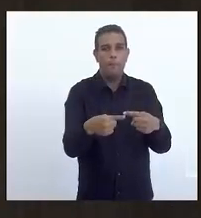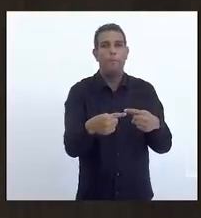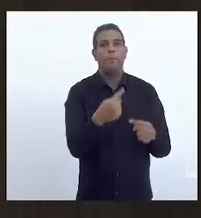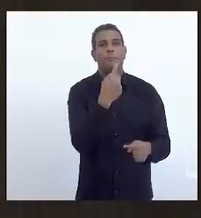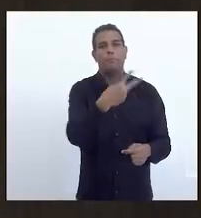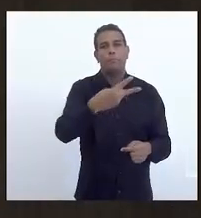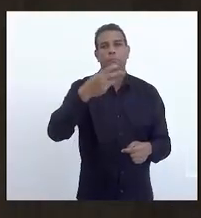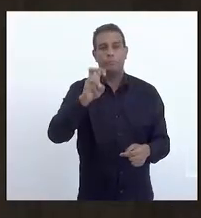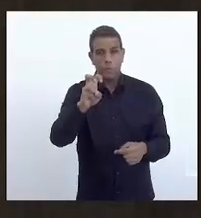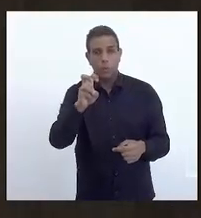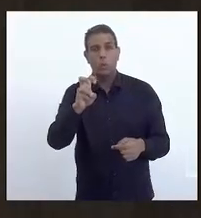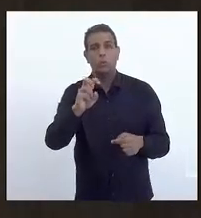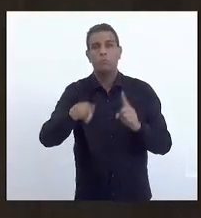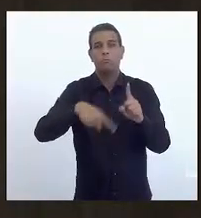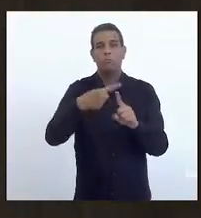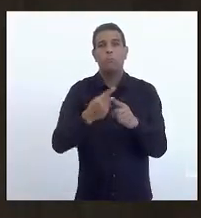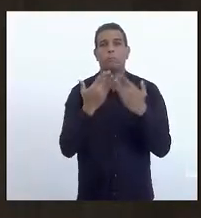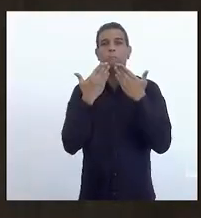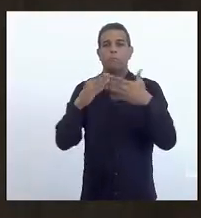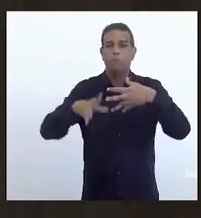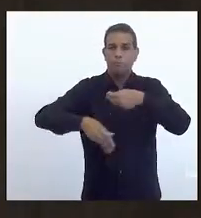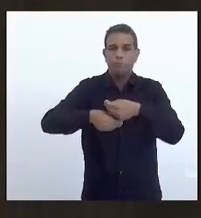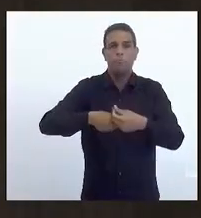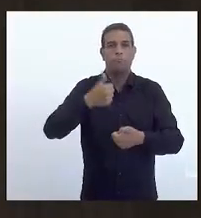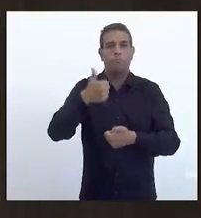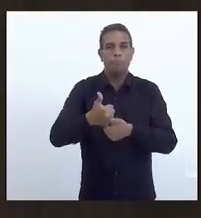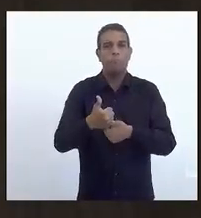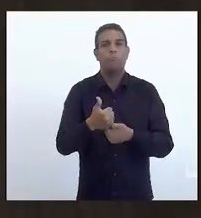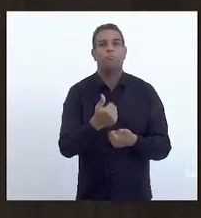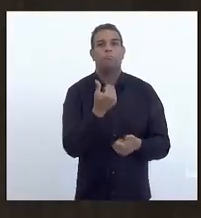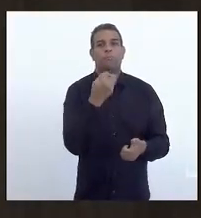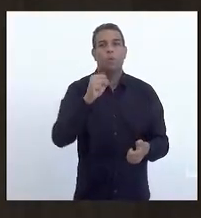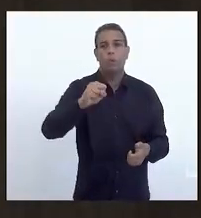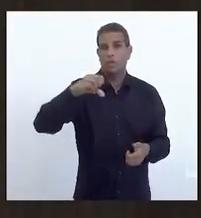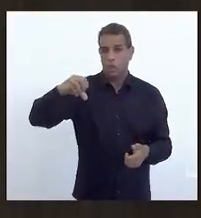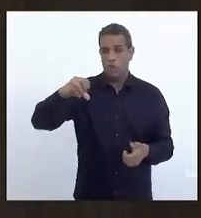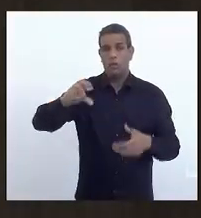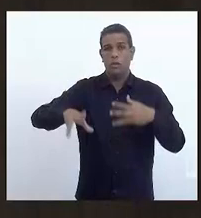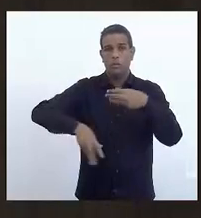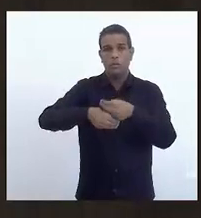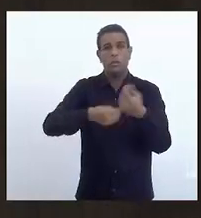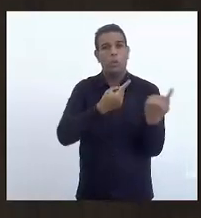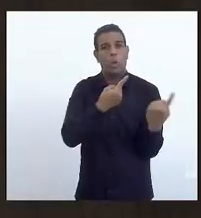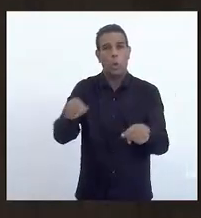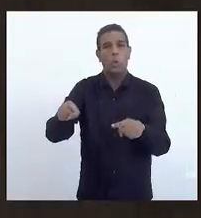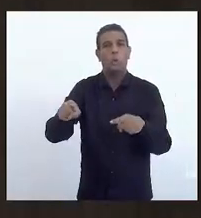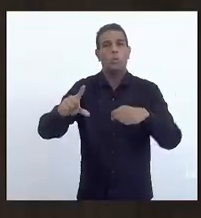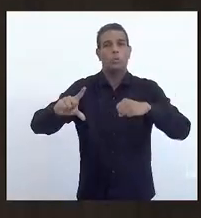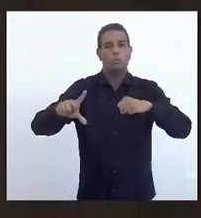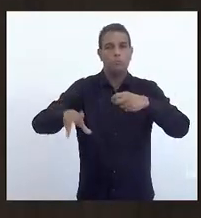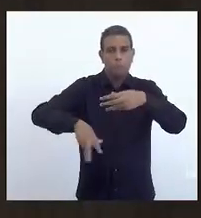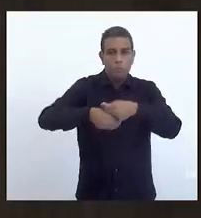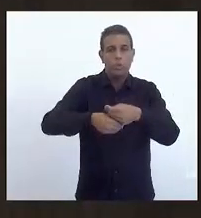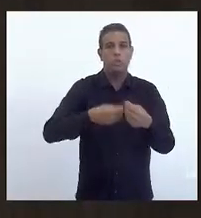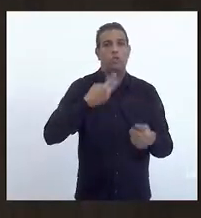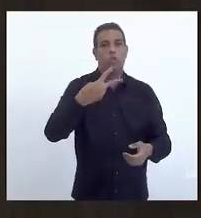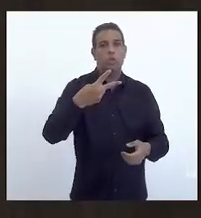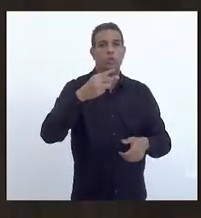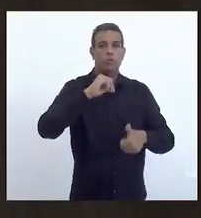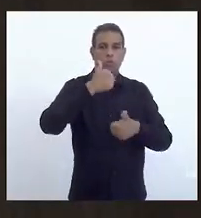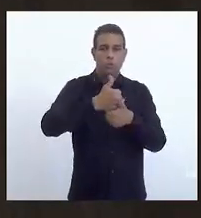emendas 3 e 5. Favorável com subemenda aglutinativa, emendas 8 e 9. Contrária à emenda 2, concluindo por